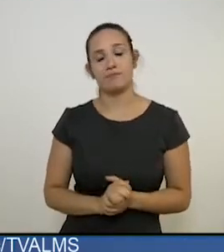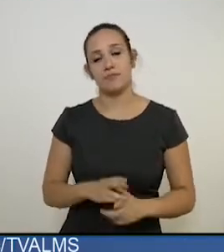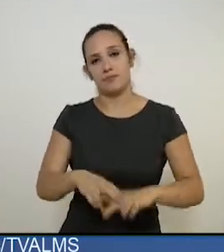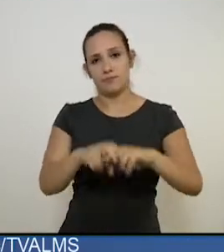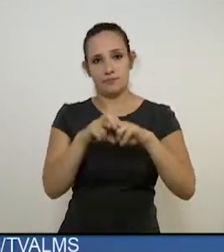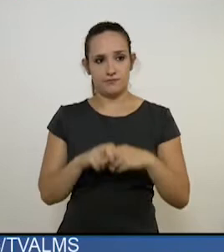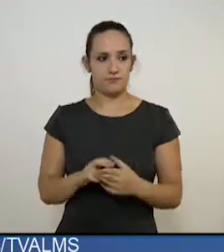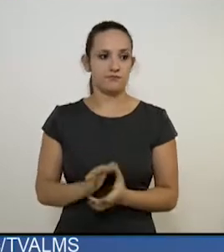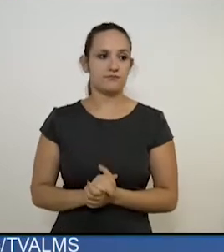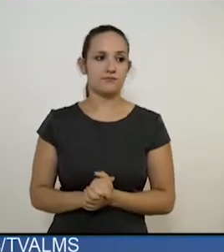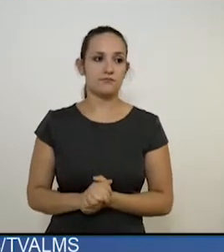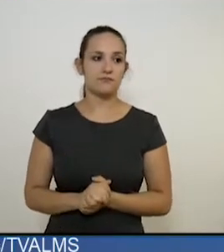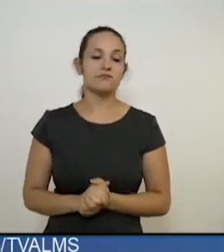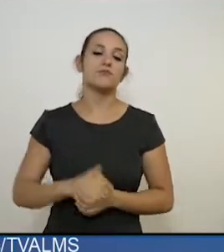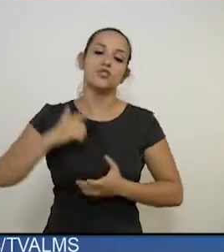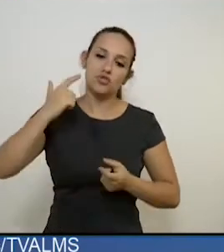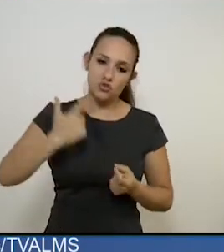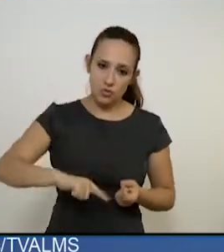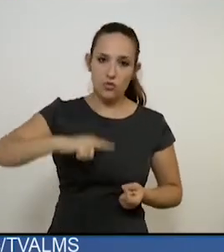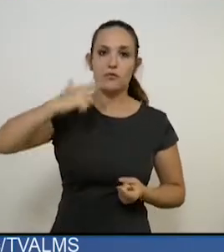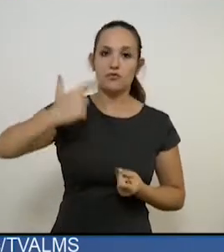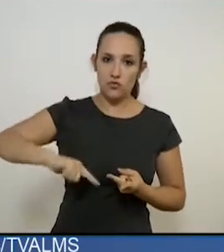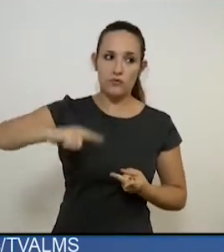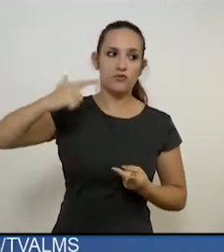isso, continua a se repetir. O